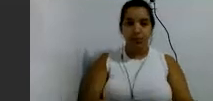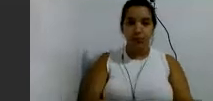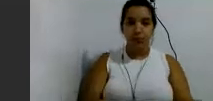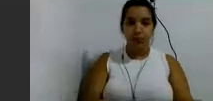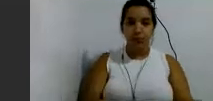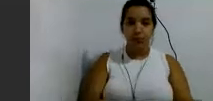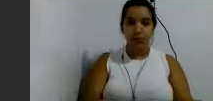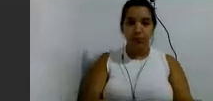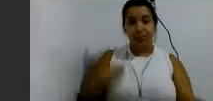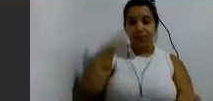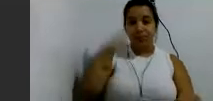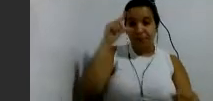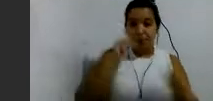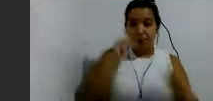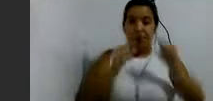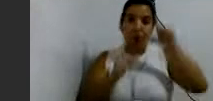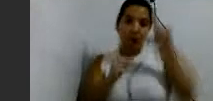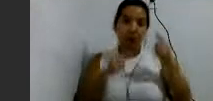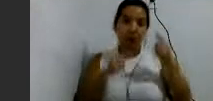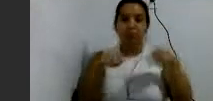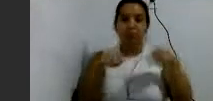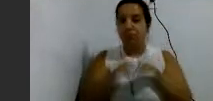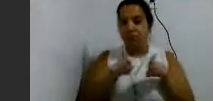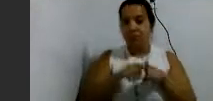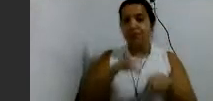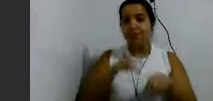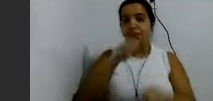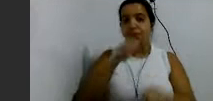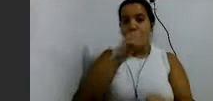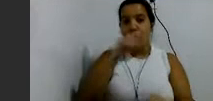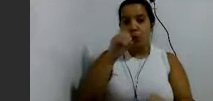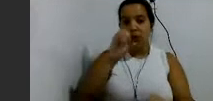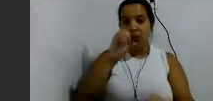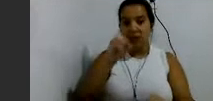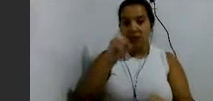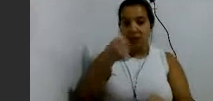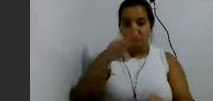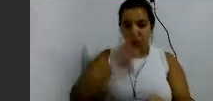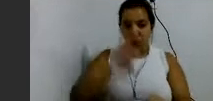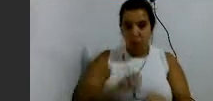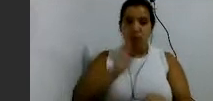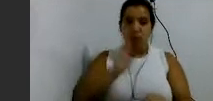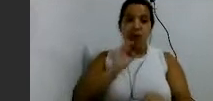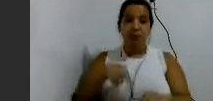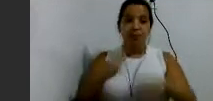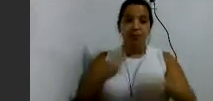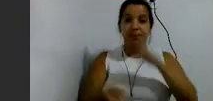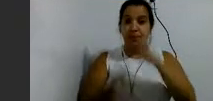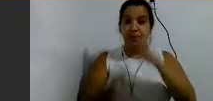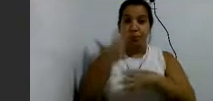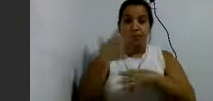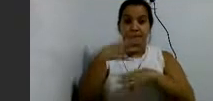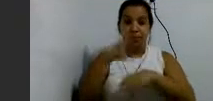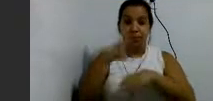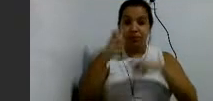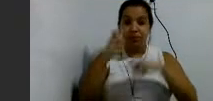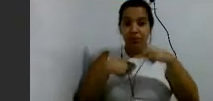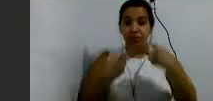e microgametas. E o oocisto é a forma resultante da reprodução sexuada. Então, ele